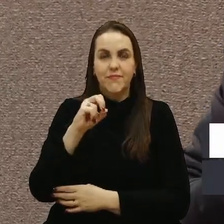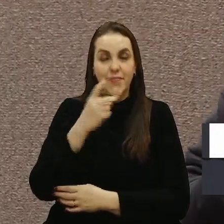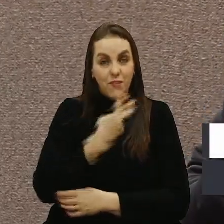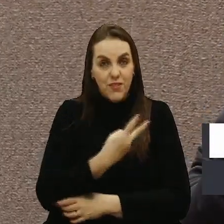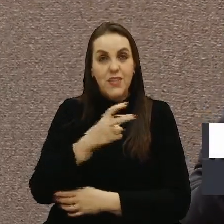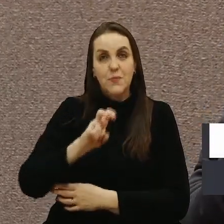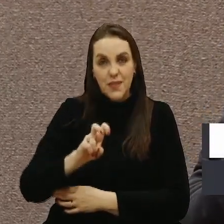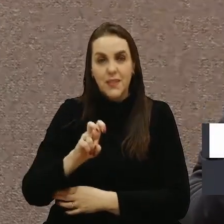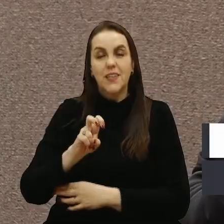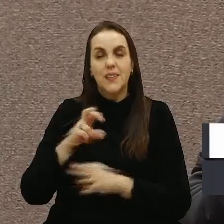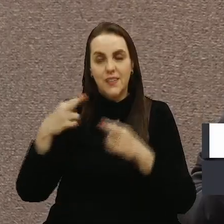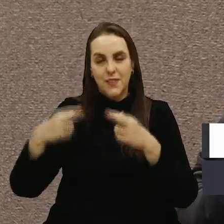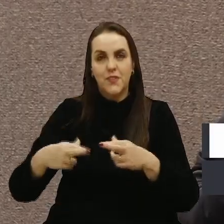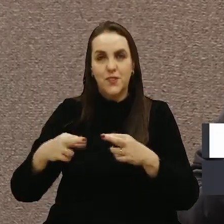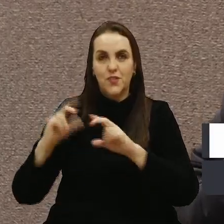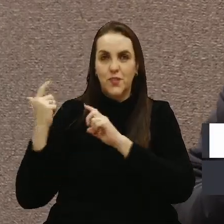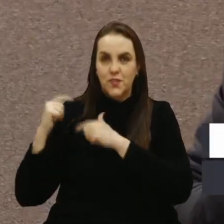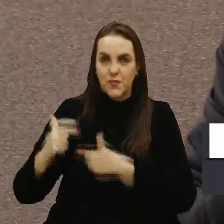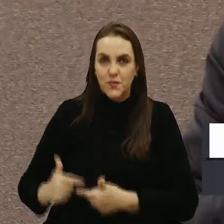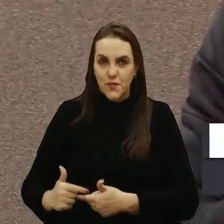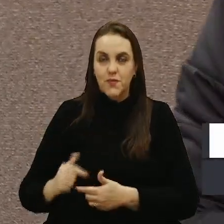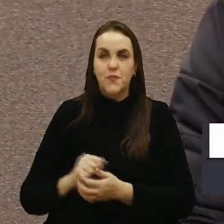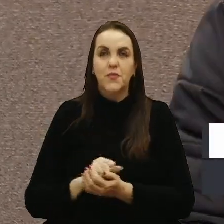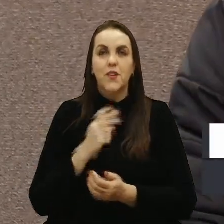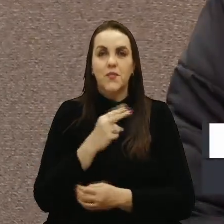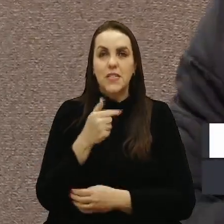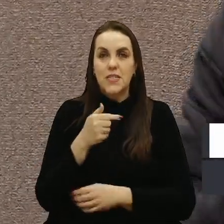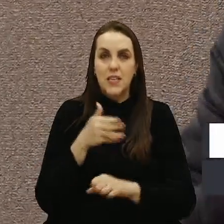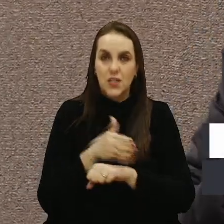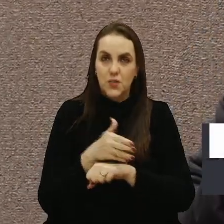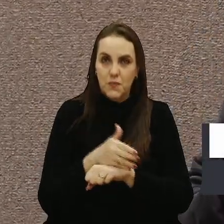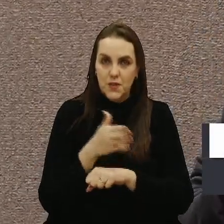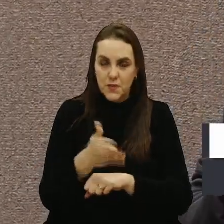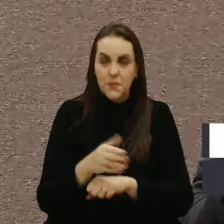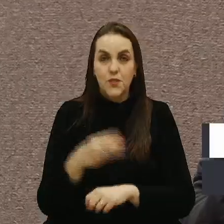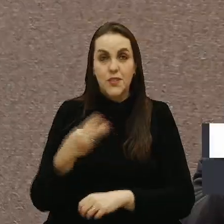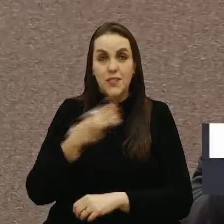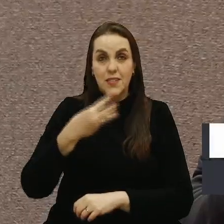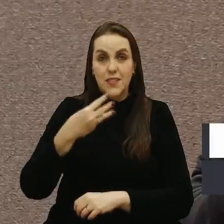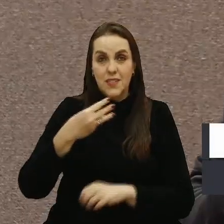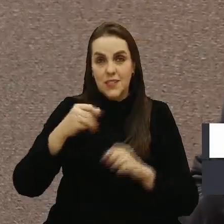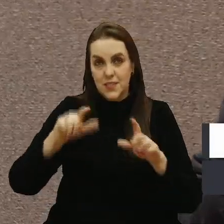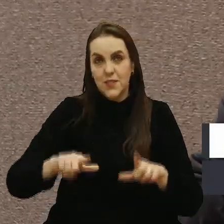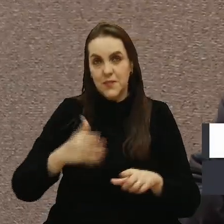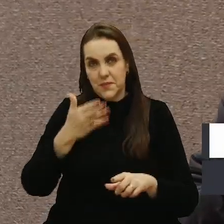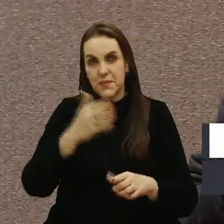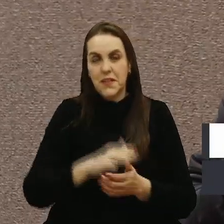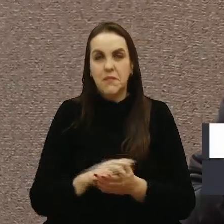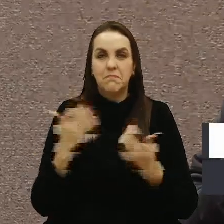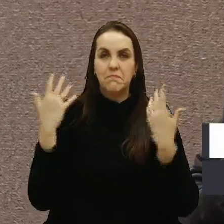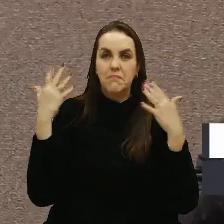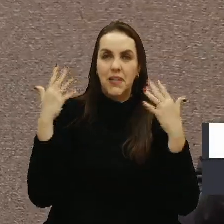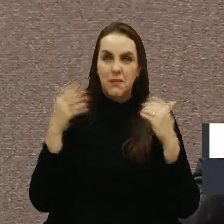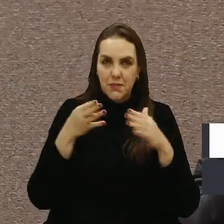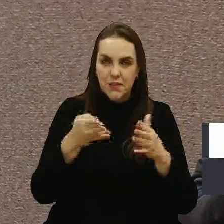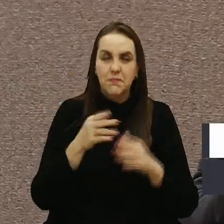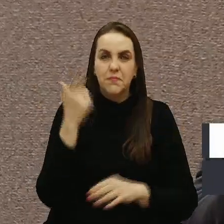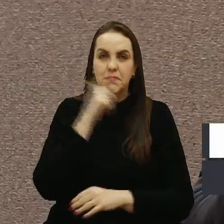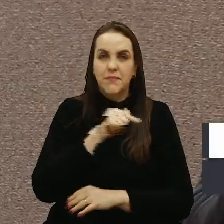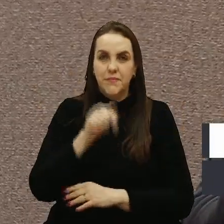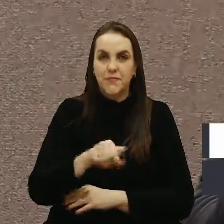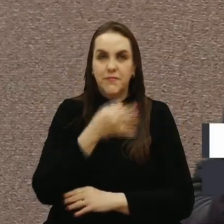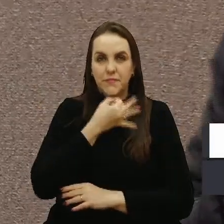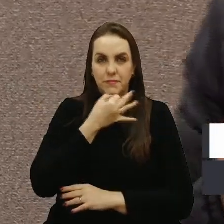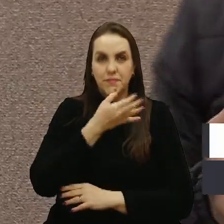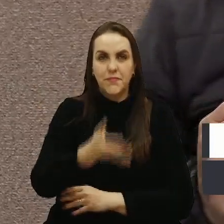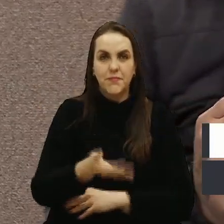25ª Região Tradicionalista, né? De 27 participantes, ficasse em terceiro lugar. Então, parabéns, uma conquista muito grande para nós aqui de Caxias do